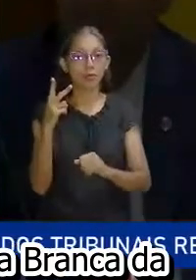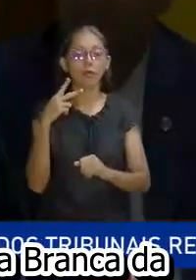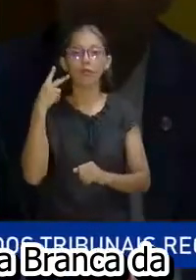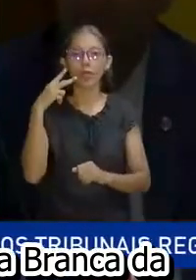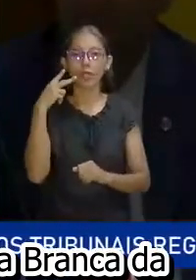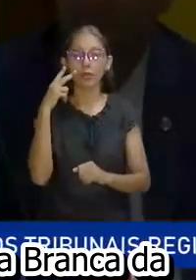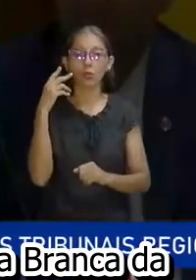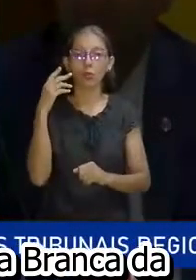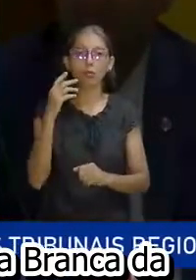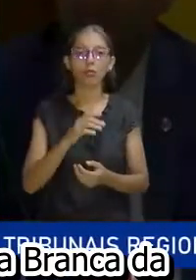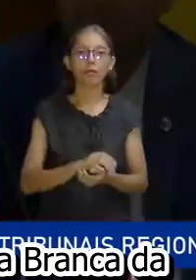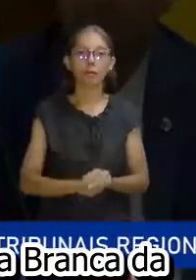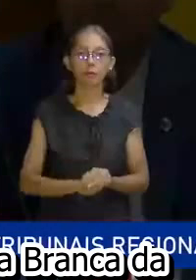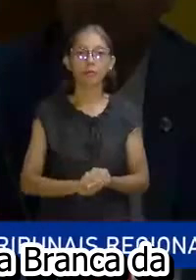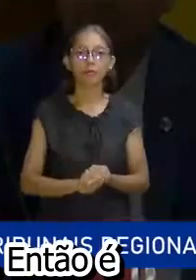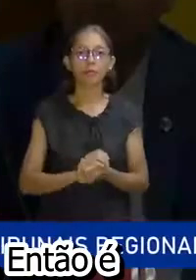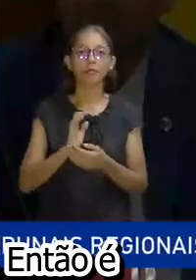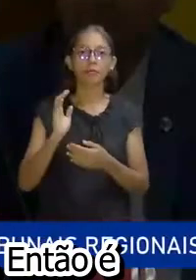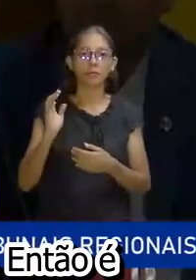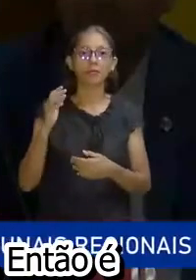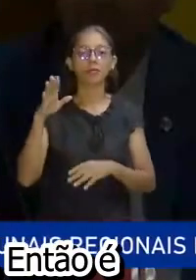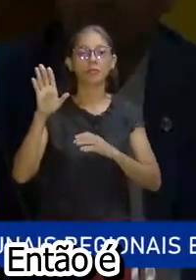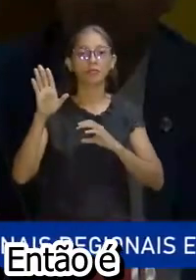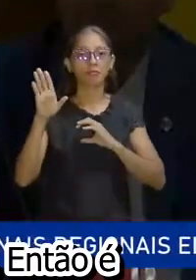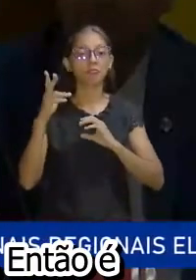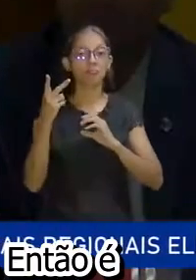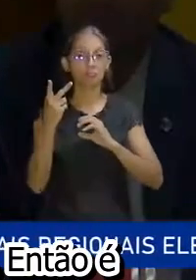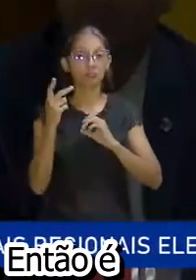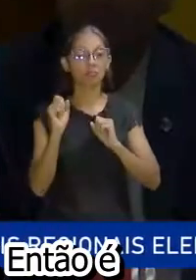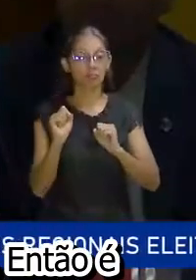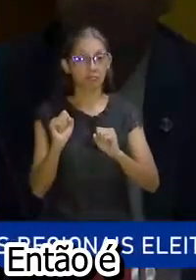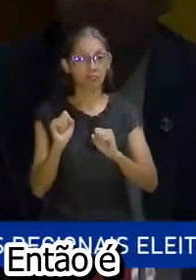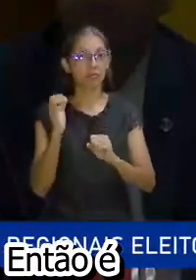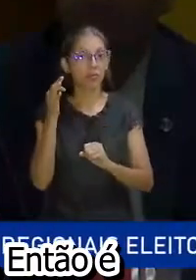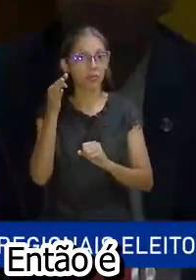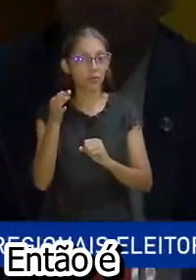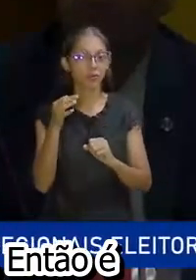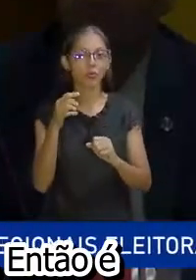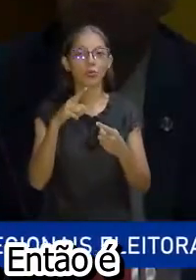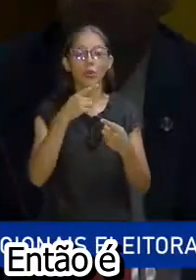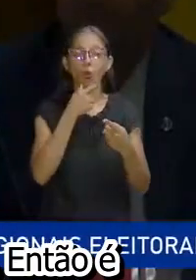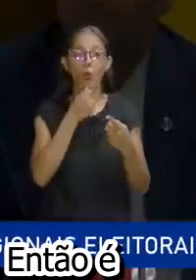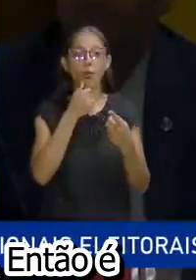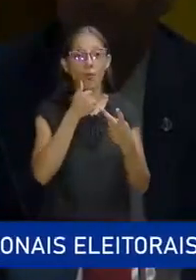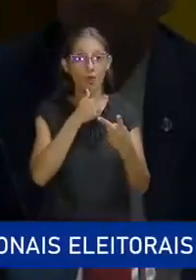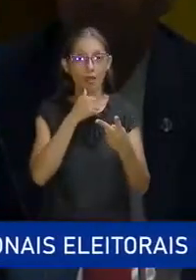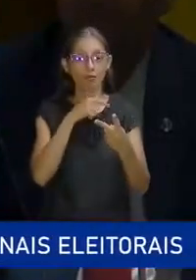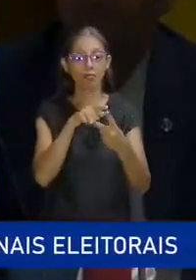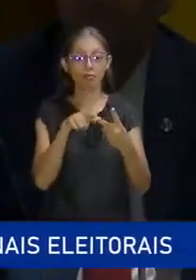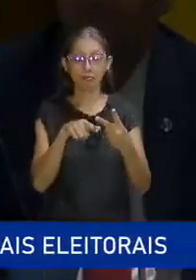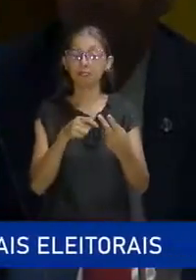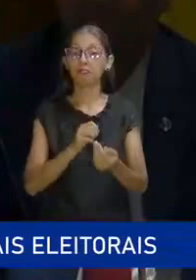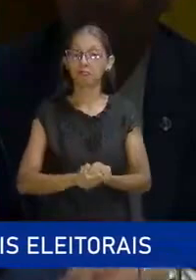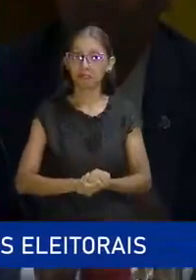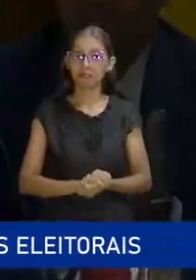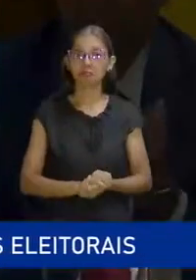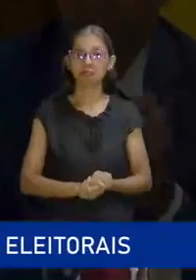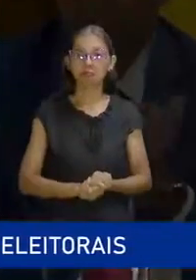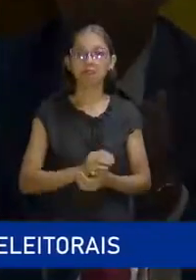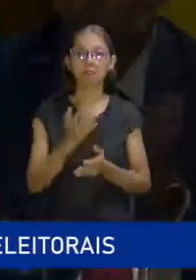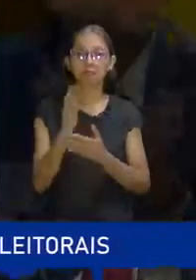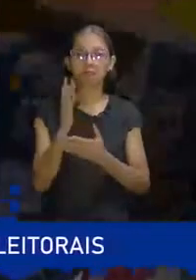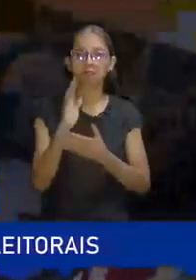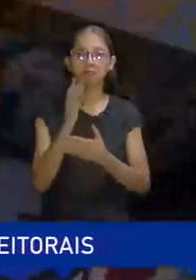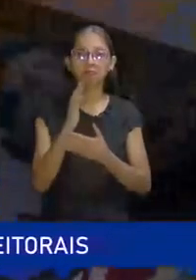na próxima eleição em Pedra Branca do Mapari. Uma mulher indígena e um homem indígena. Então é com muita honra que nós andamos com